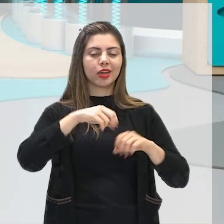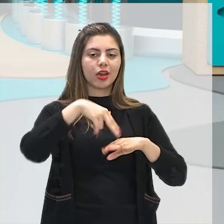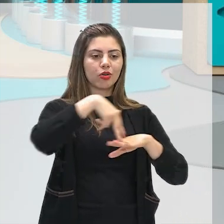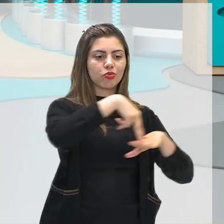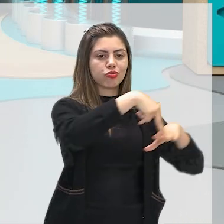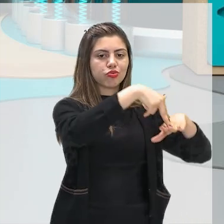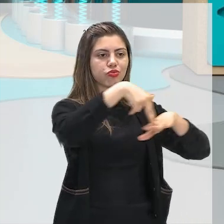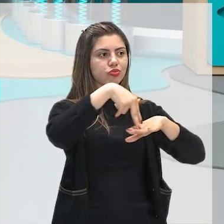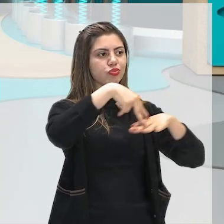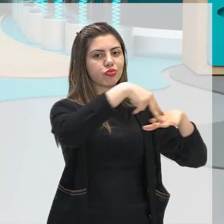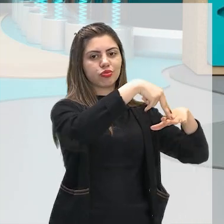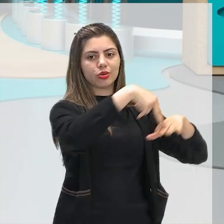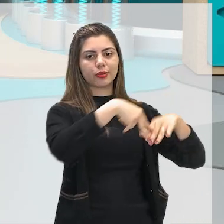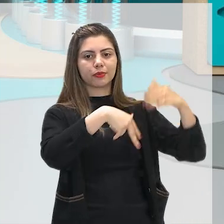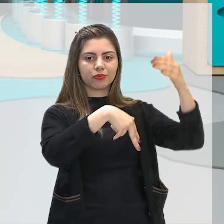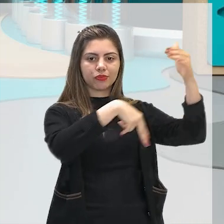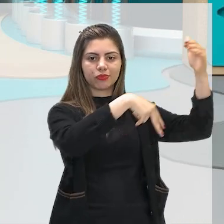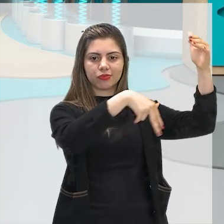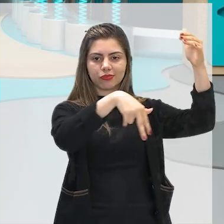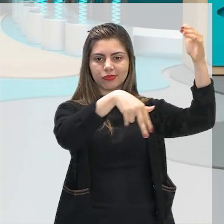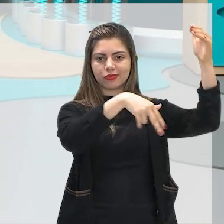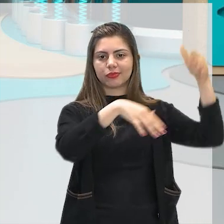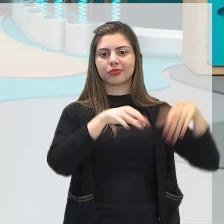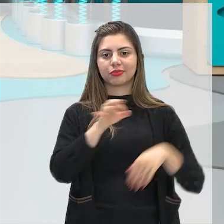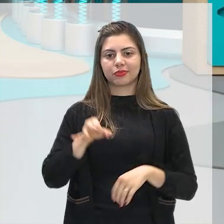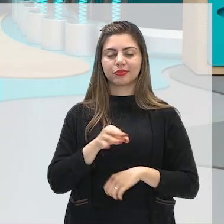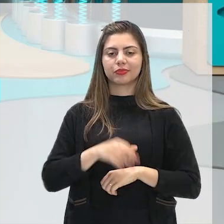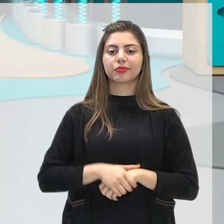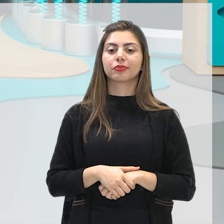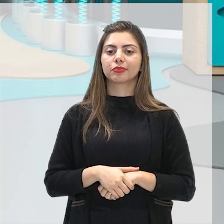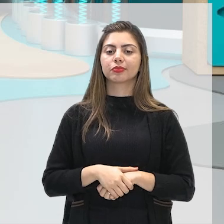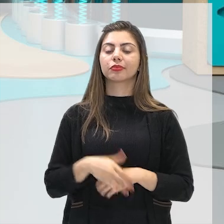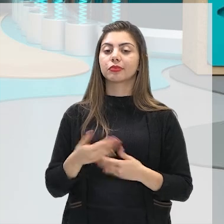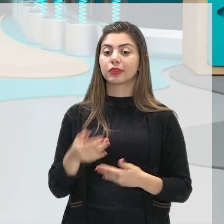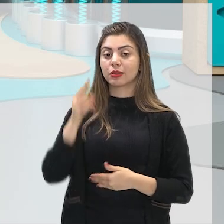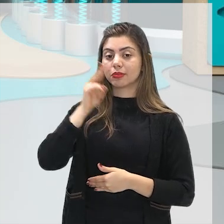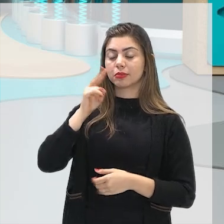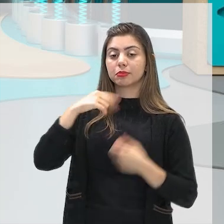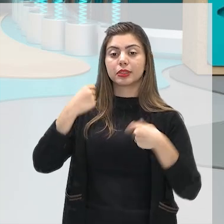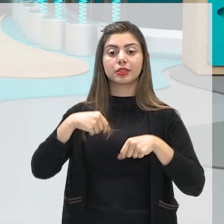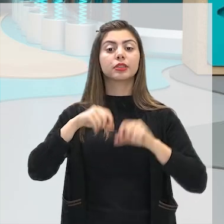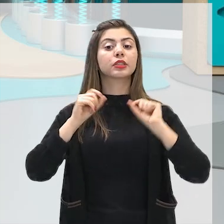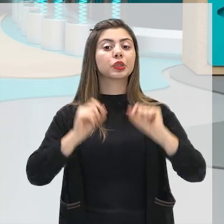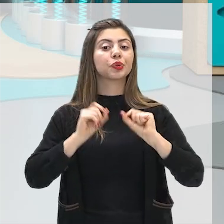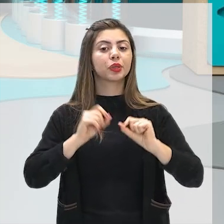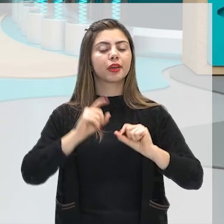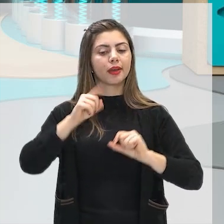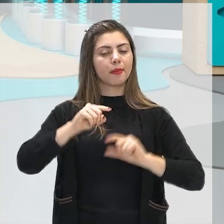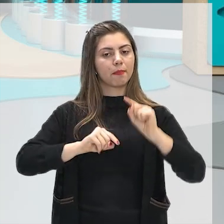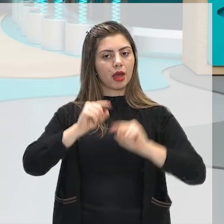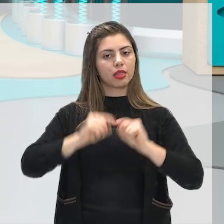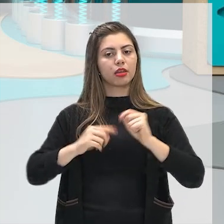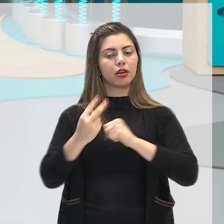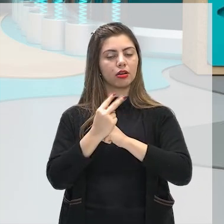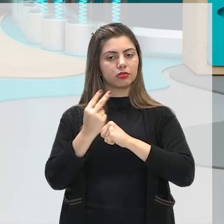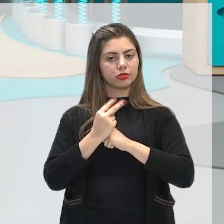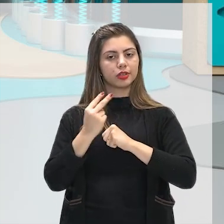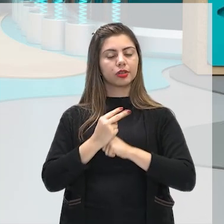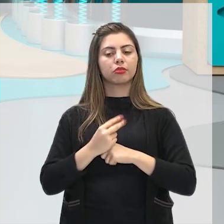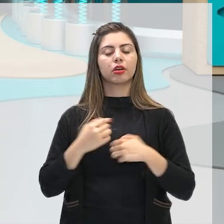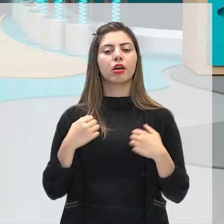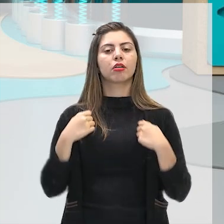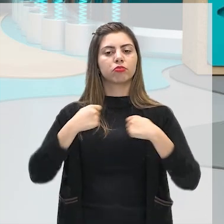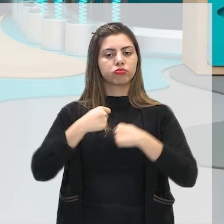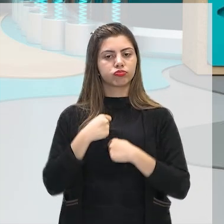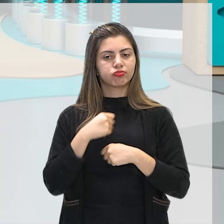esta pipa grande de um lado para o outro, certo? Lembrando que precisa também do quê? Equipamentos de segurança, colete